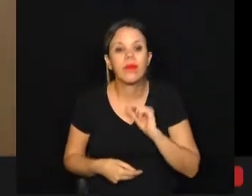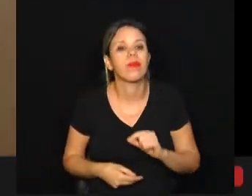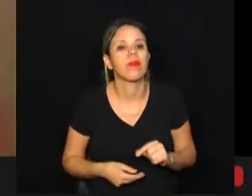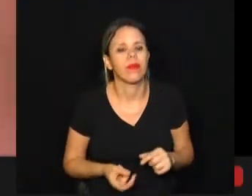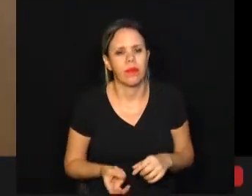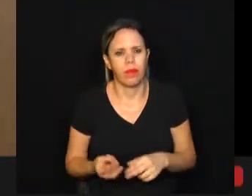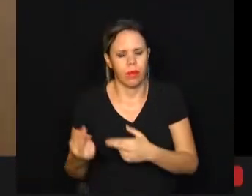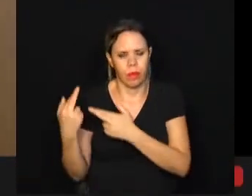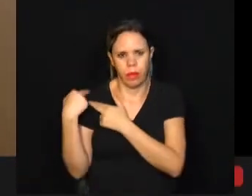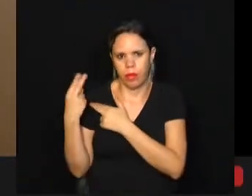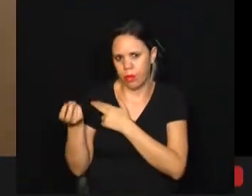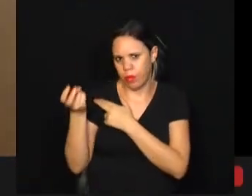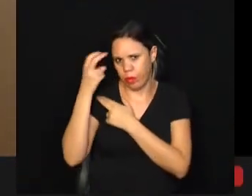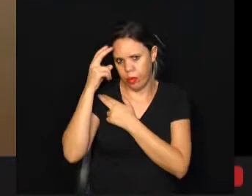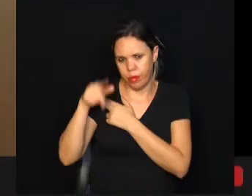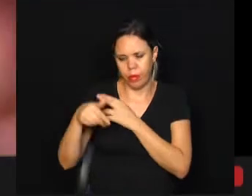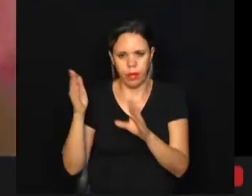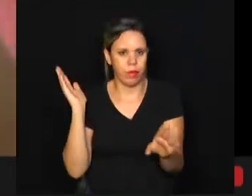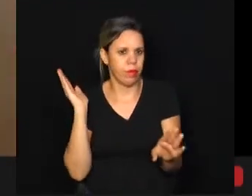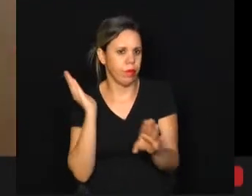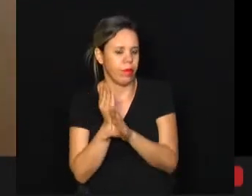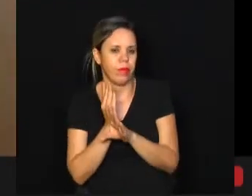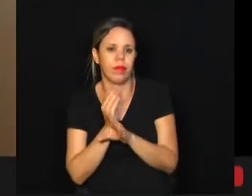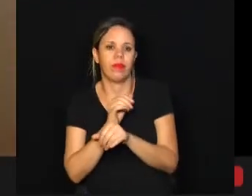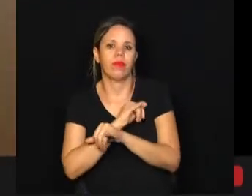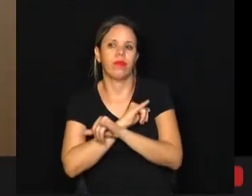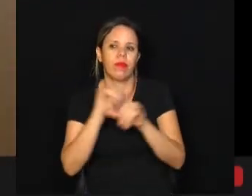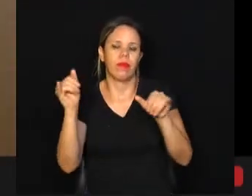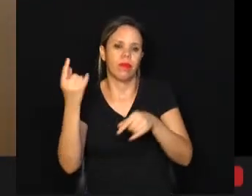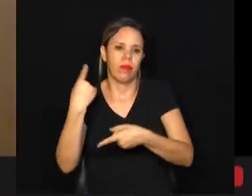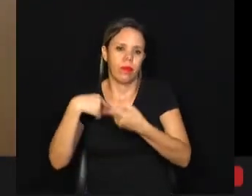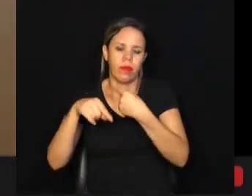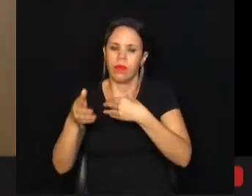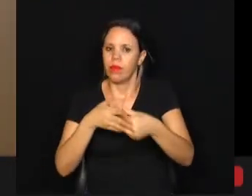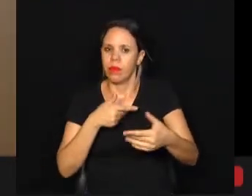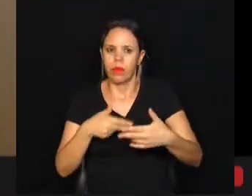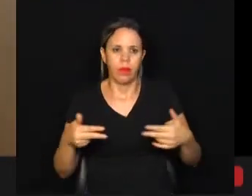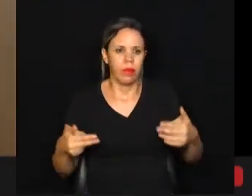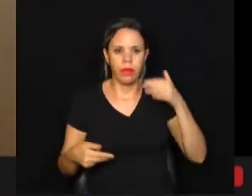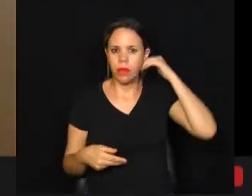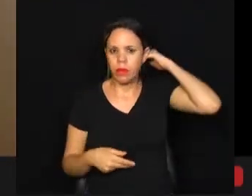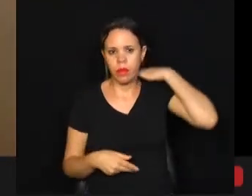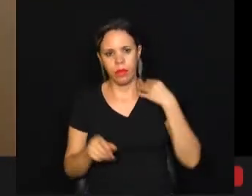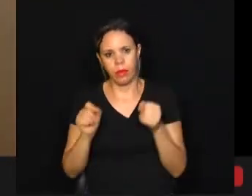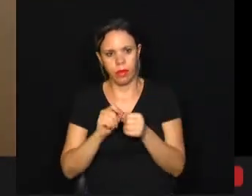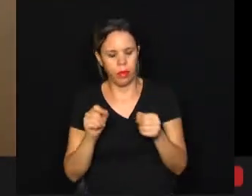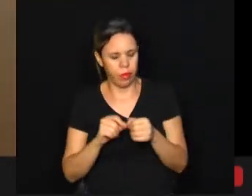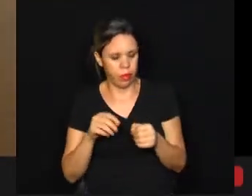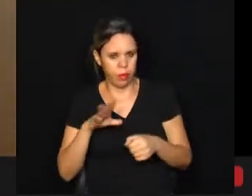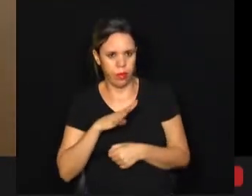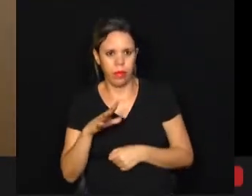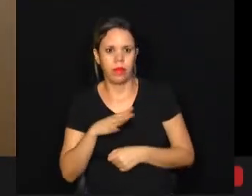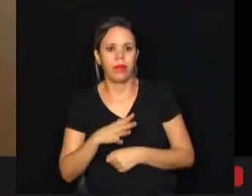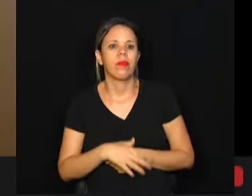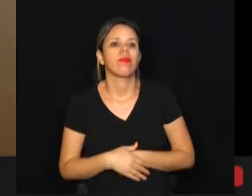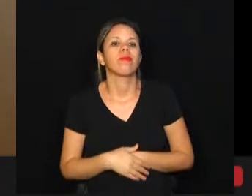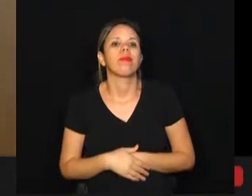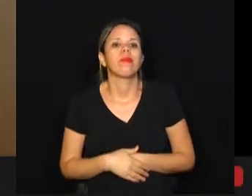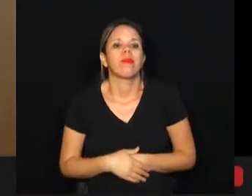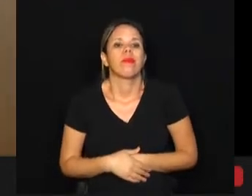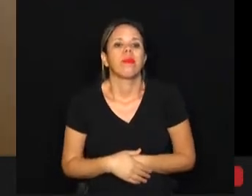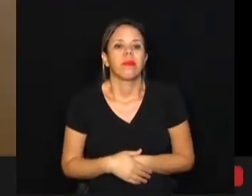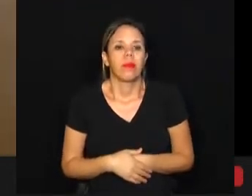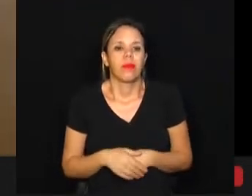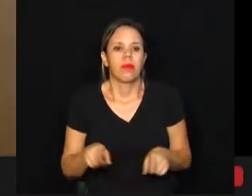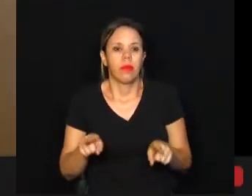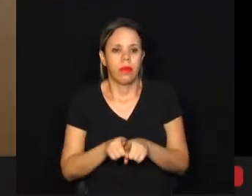cultura, identificar justamente a repercussão de qualquer coisa que é feita numa cidade e interfere primeiramente